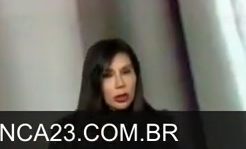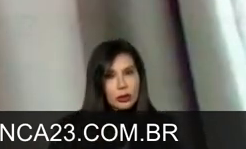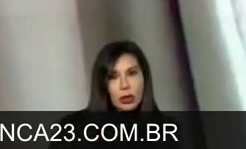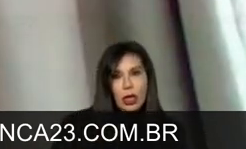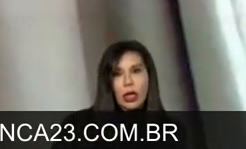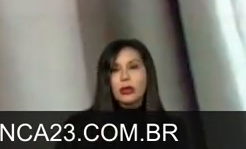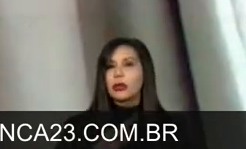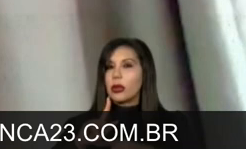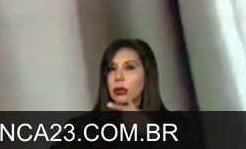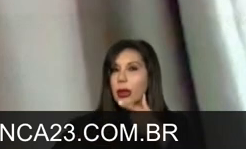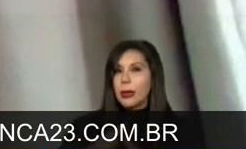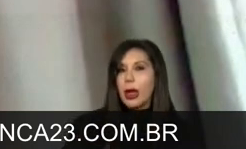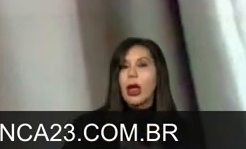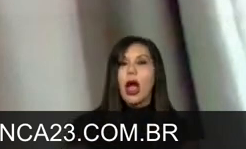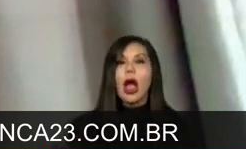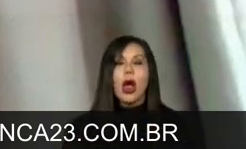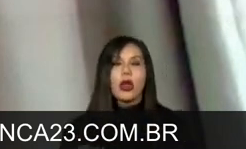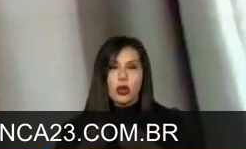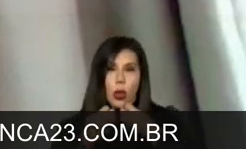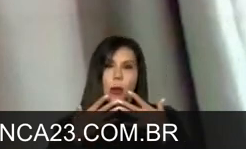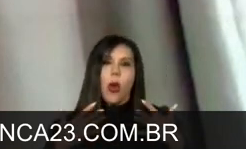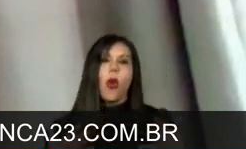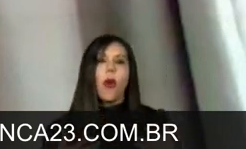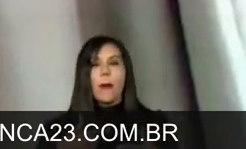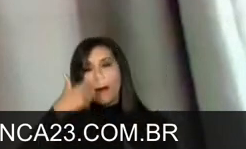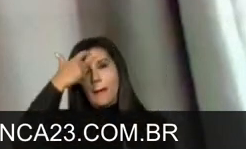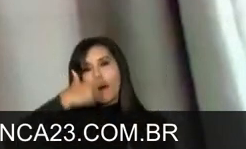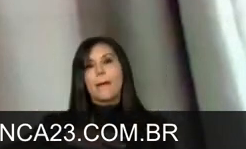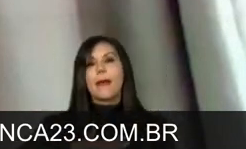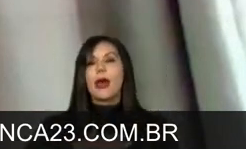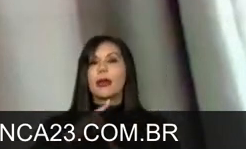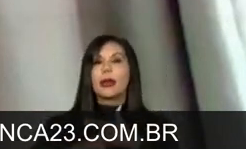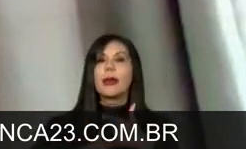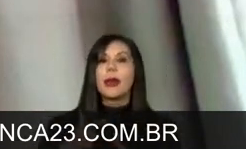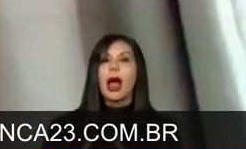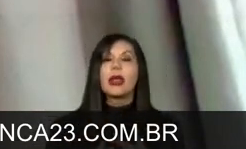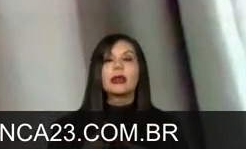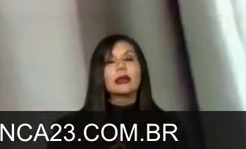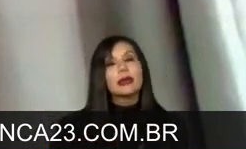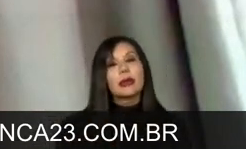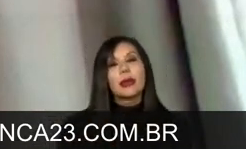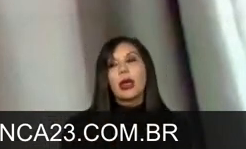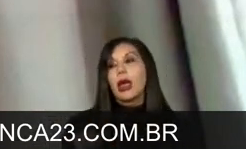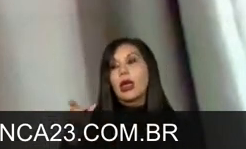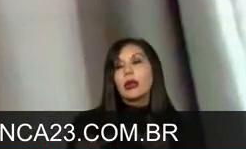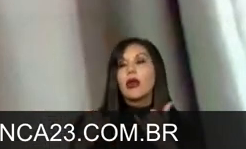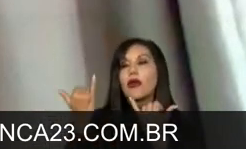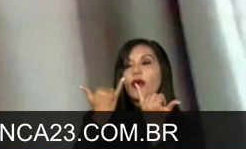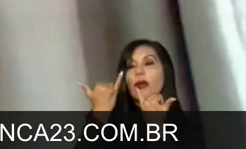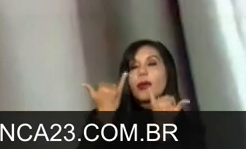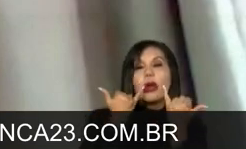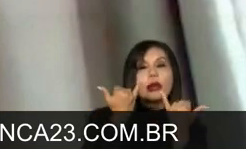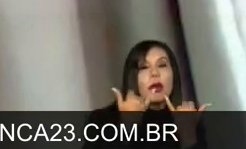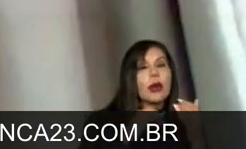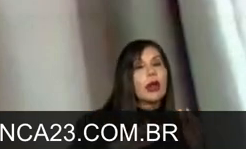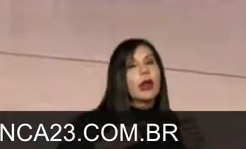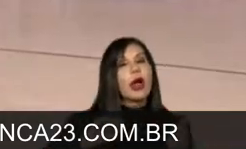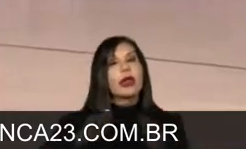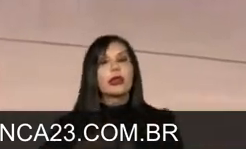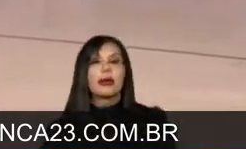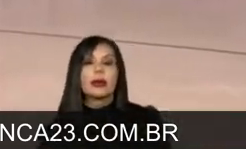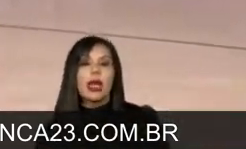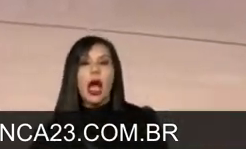o que eu fiz desde agora, o que eu sou bom, e o que eles... E eles vão me dando informação para me adaptar ao estilo do